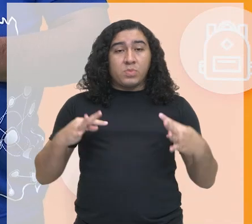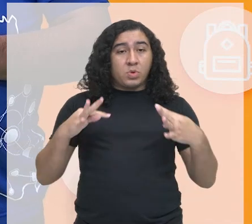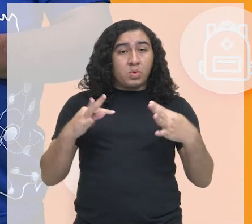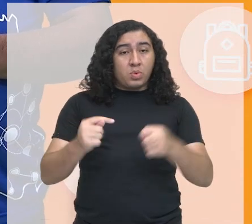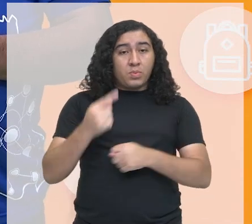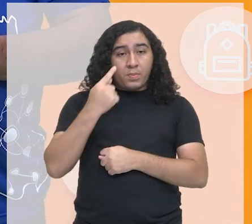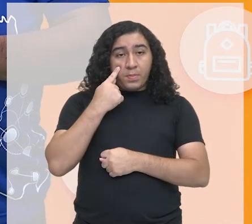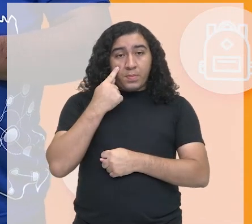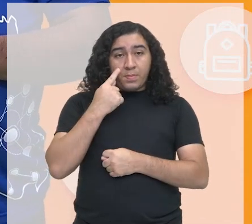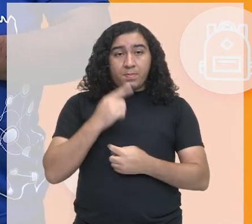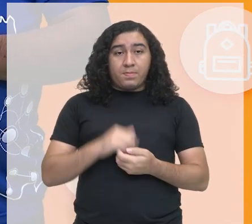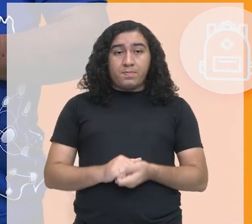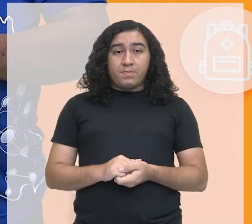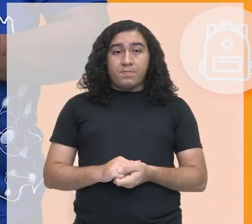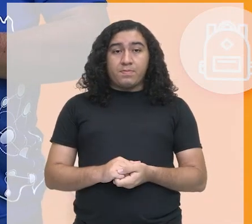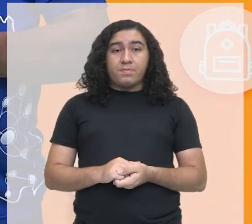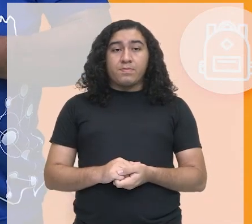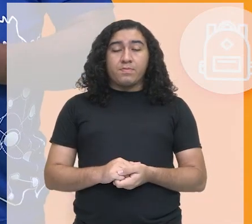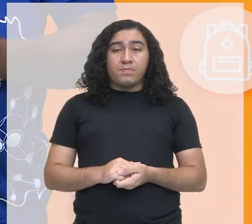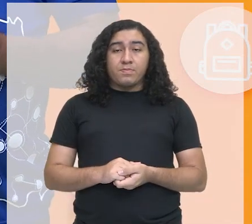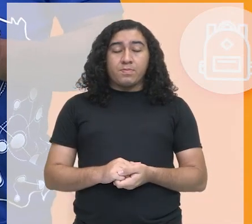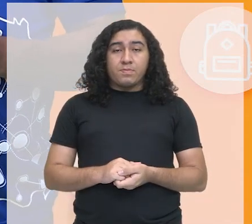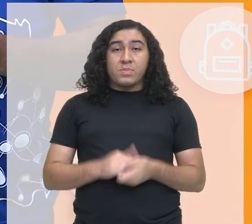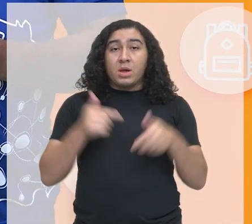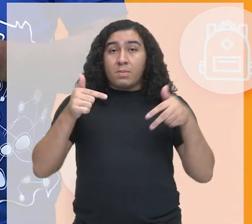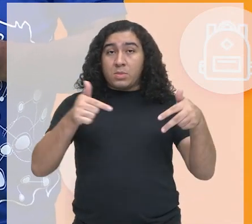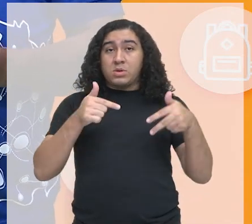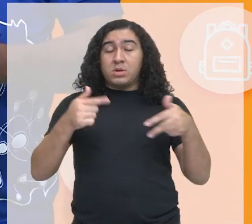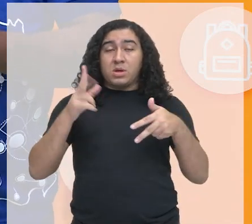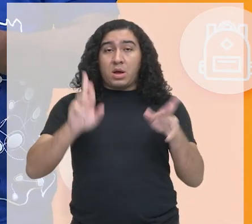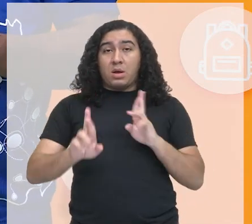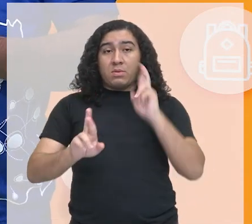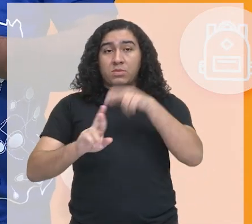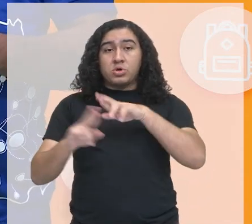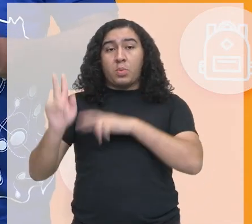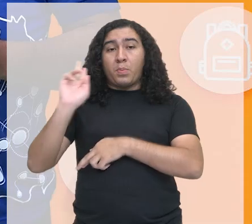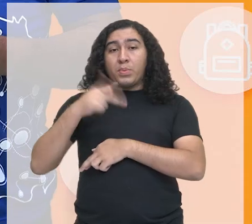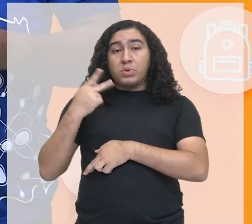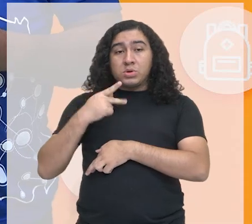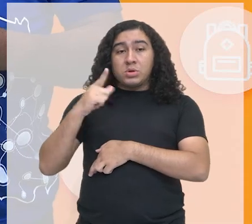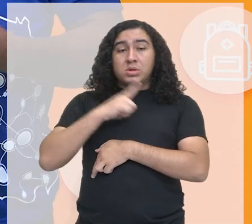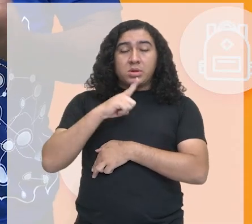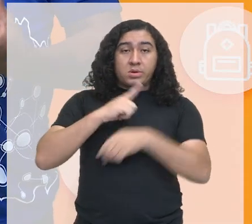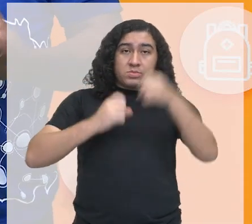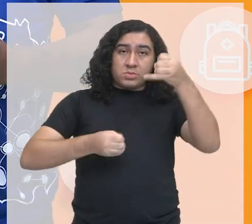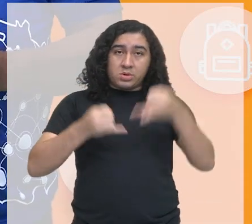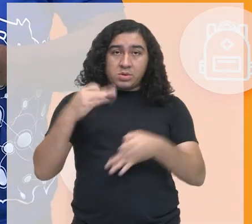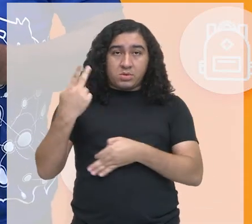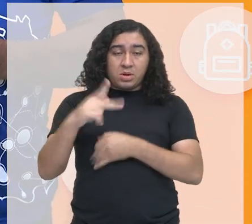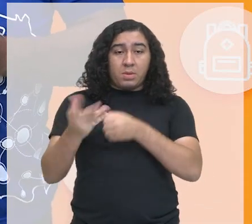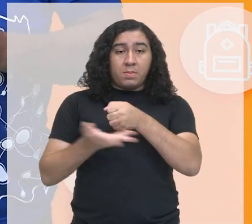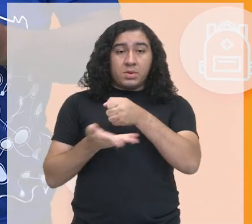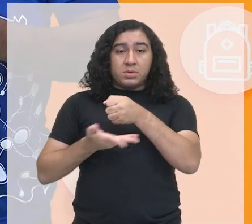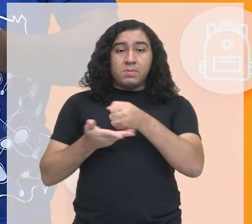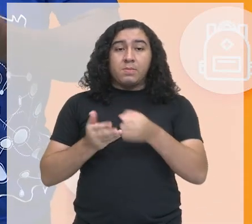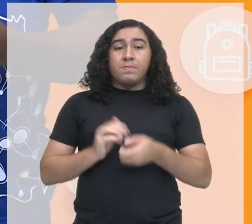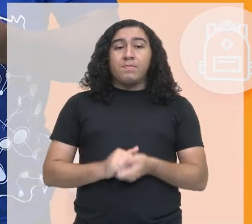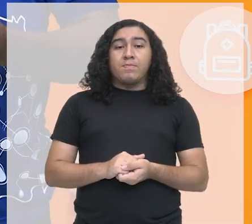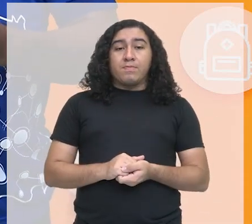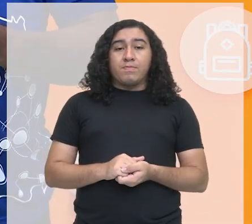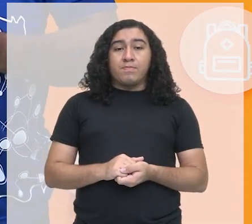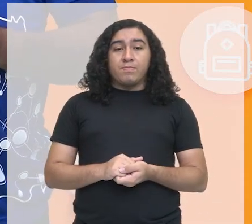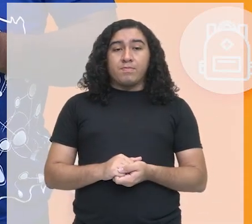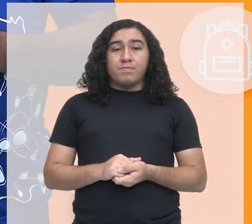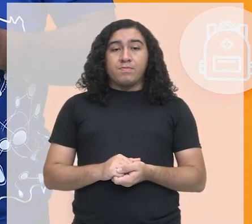isso. Então, a militância política ela tem suas razões de existir. E ela tem